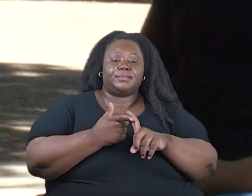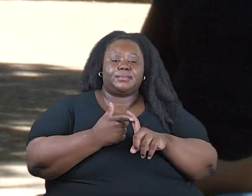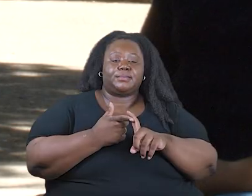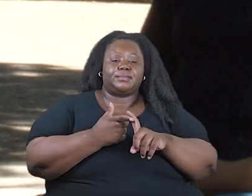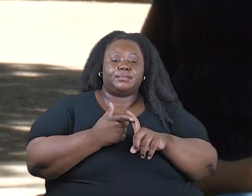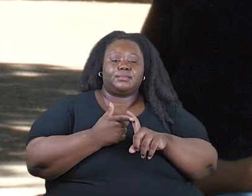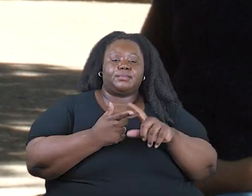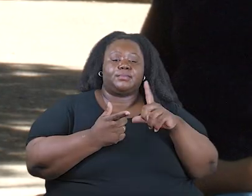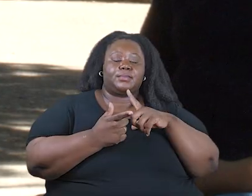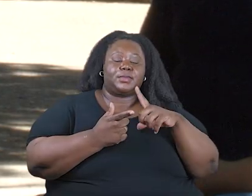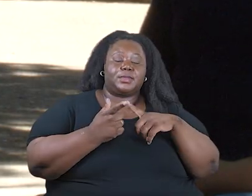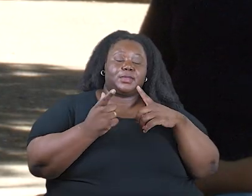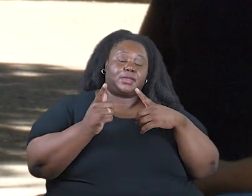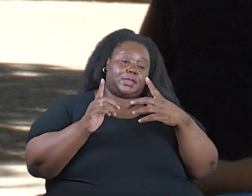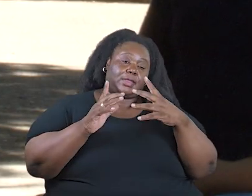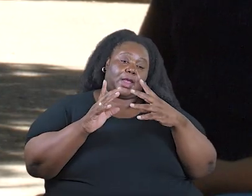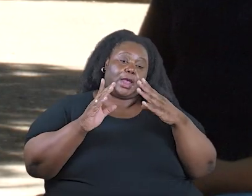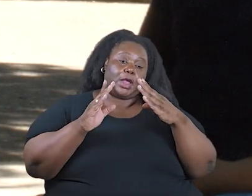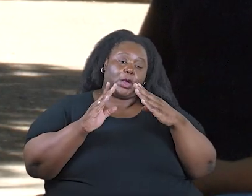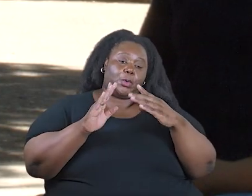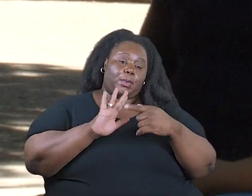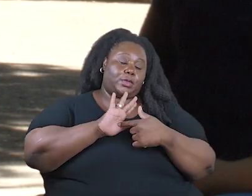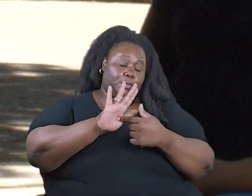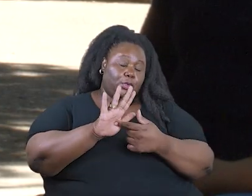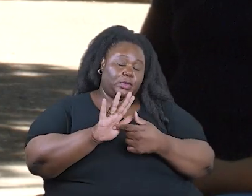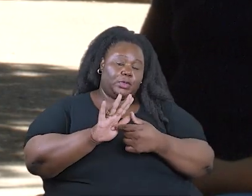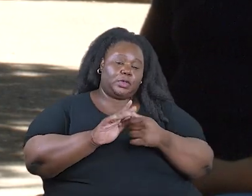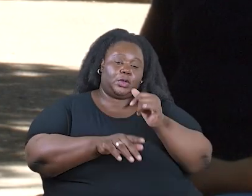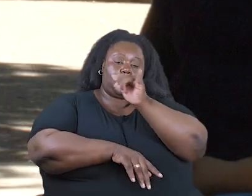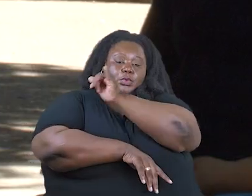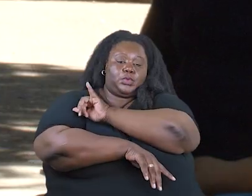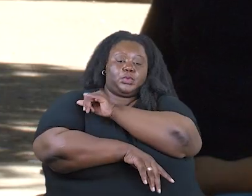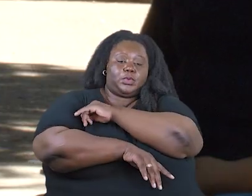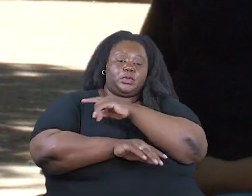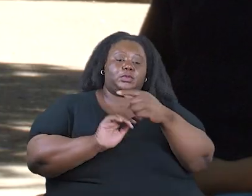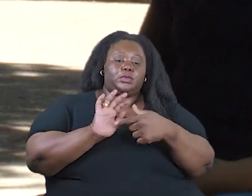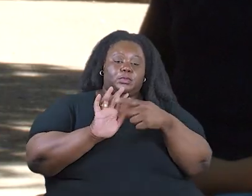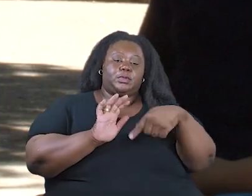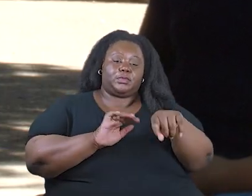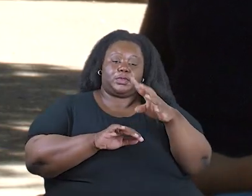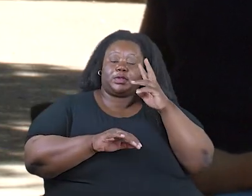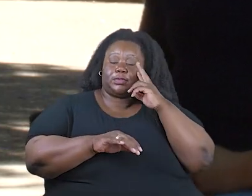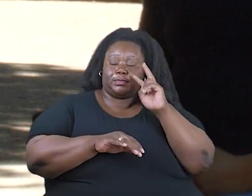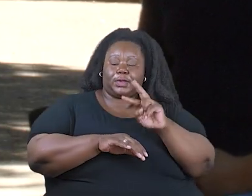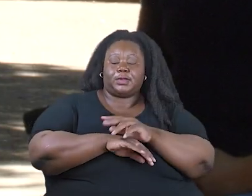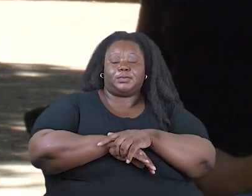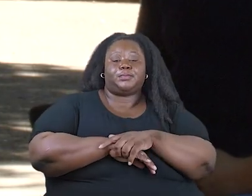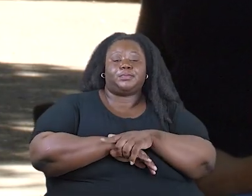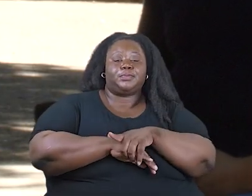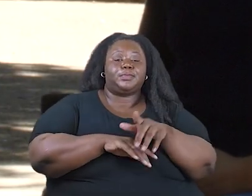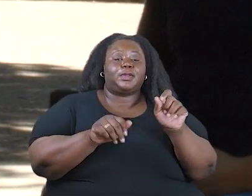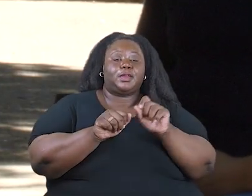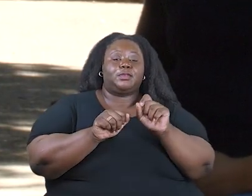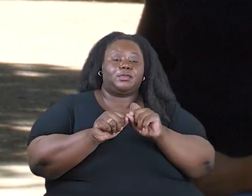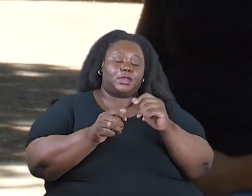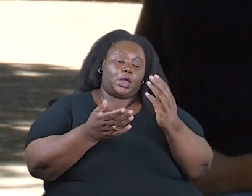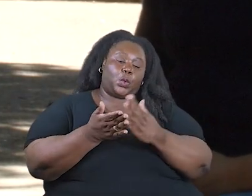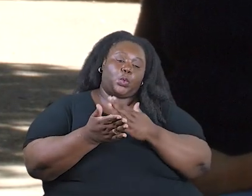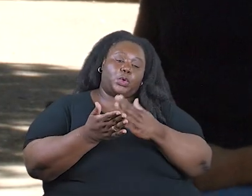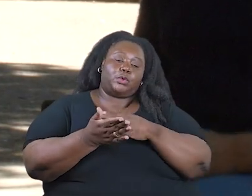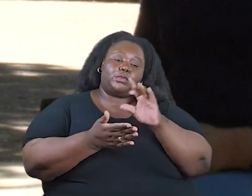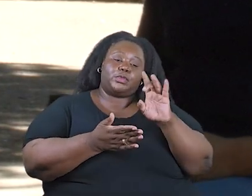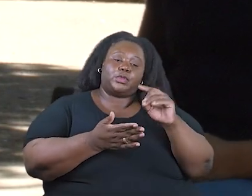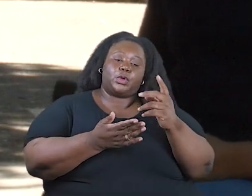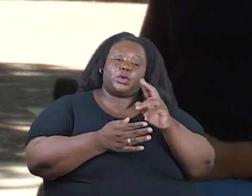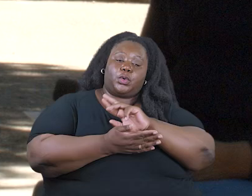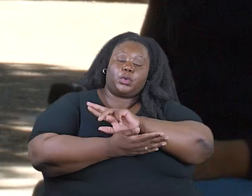Eles tem uma galeria do Rio de Janeiro, eu trouxe aqui um catálogo para vocês verem. Eles fizeram um livro só com os múltiplos